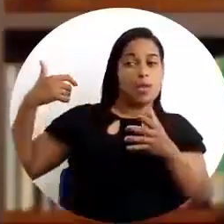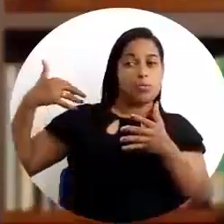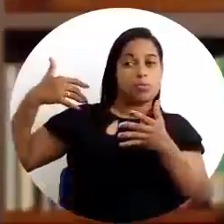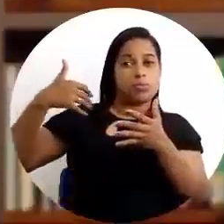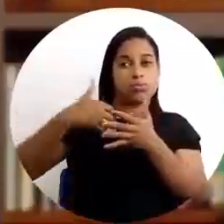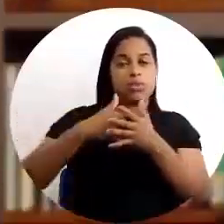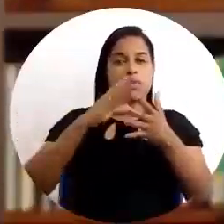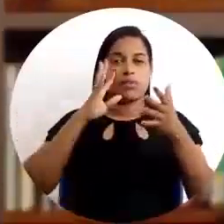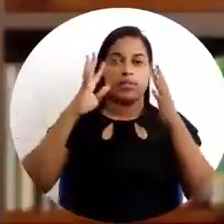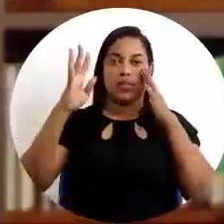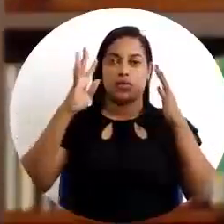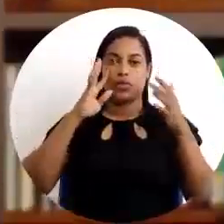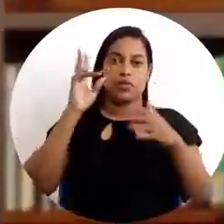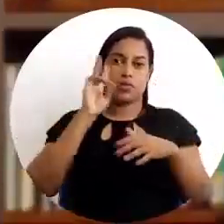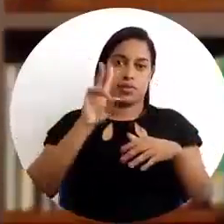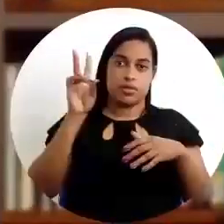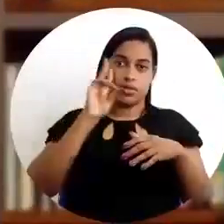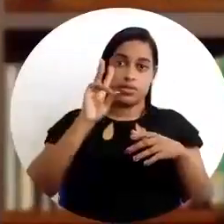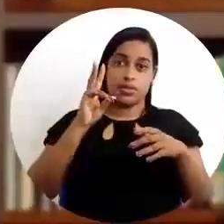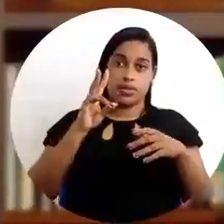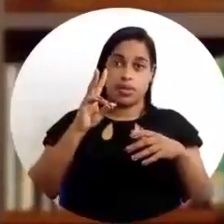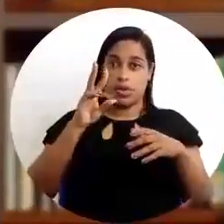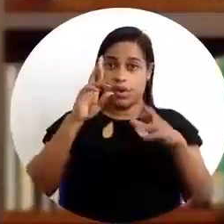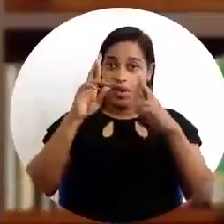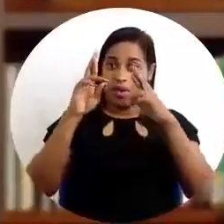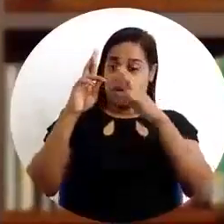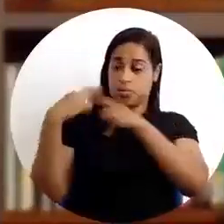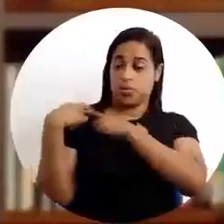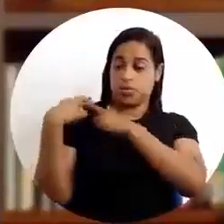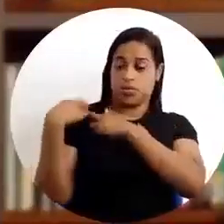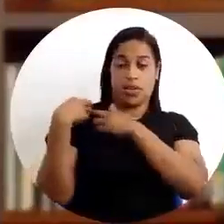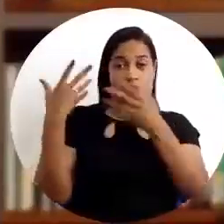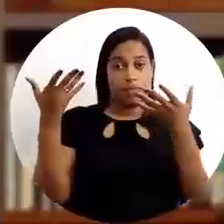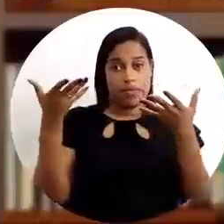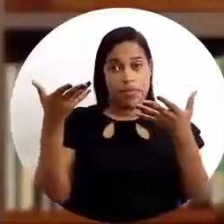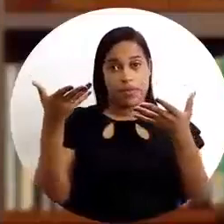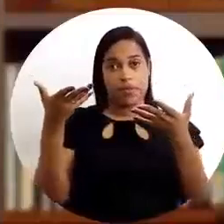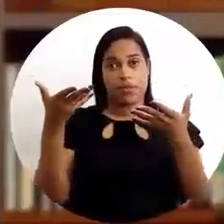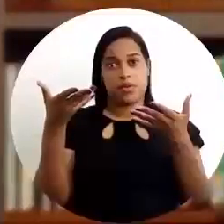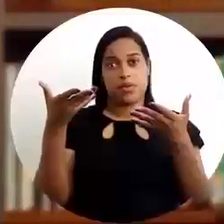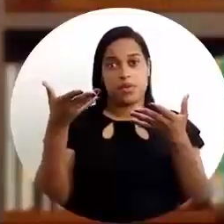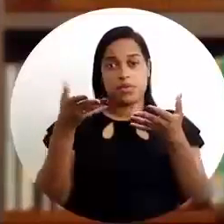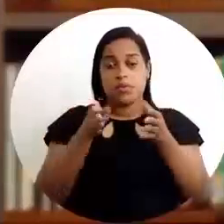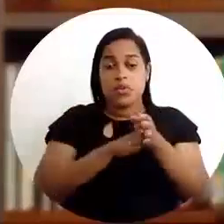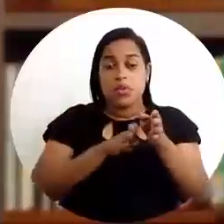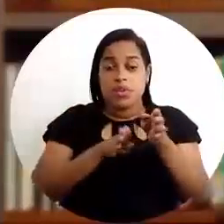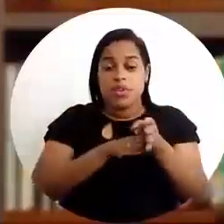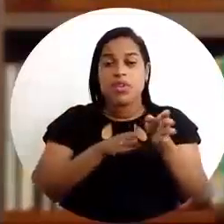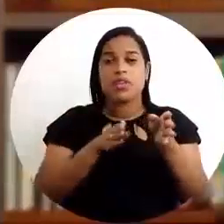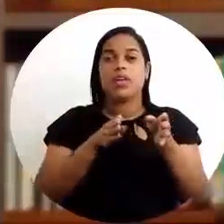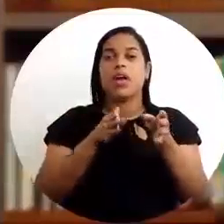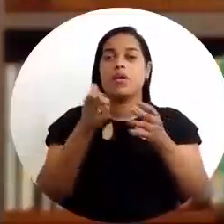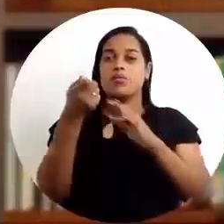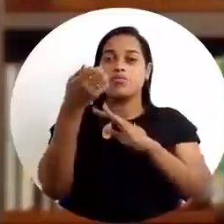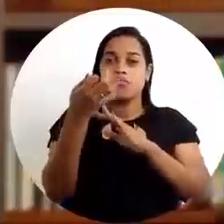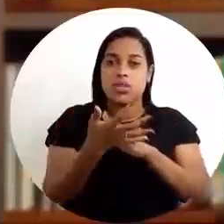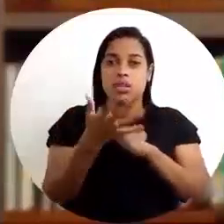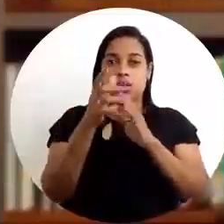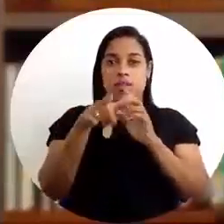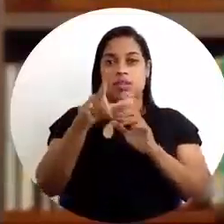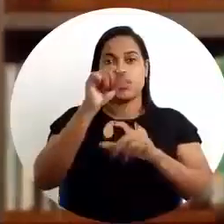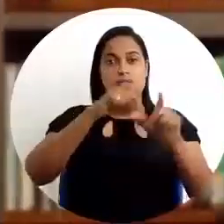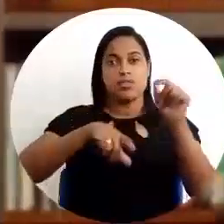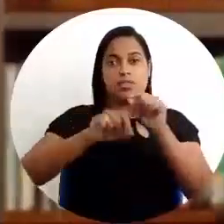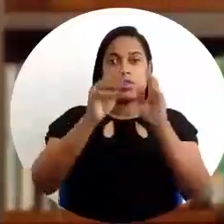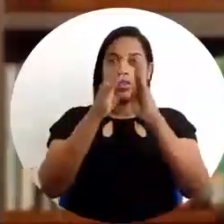classificações filosóficas da história. O grande responsável por orientar as classificações de